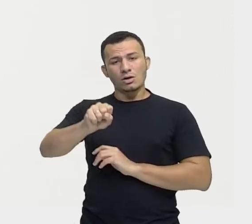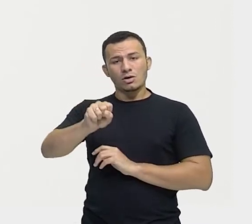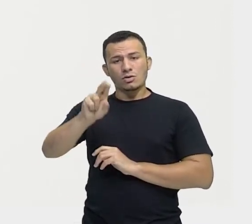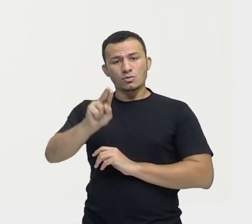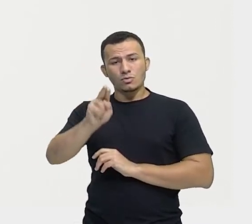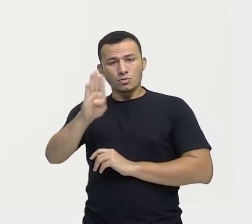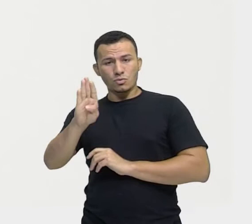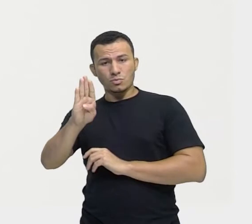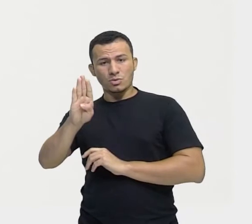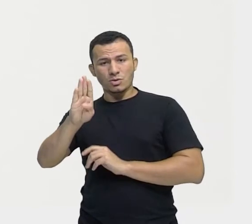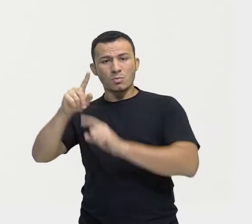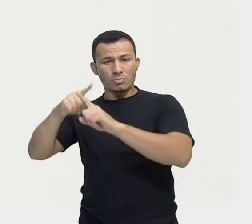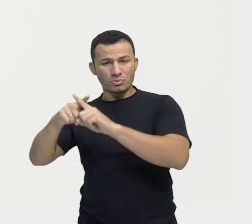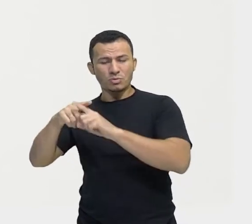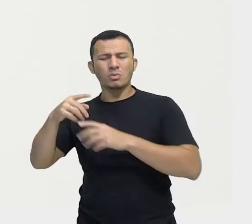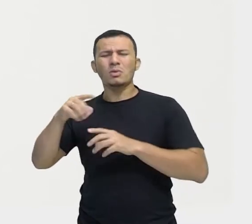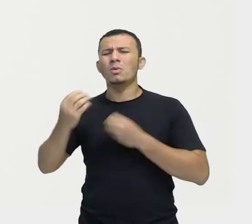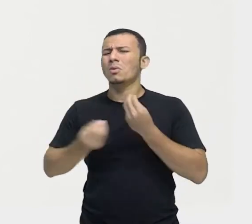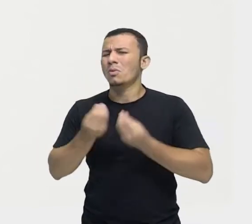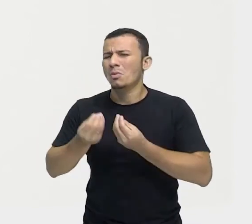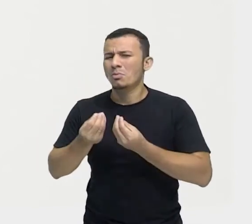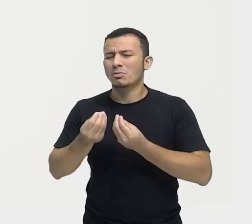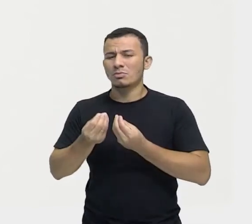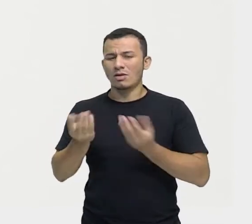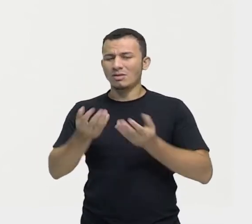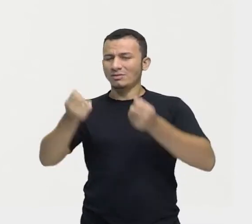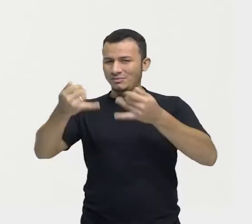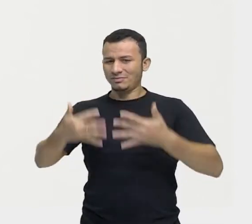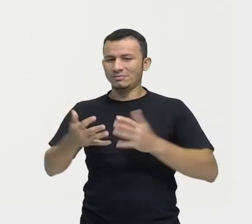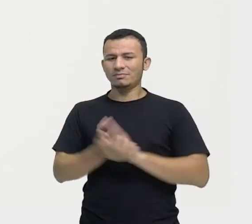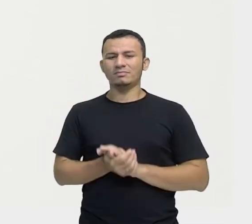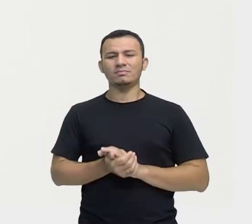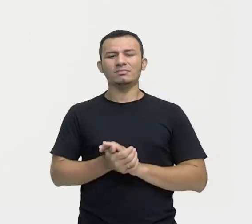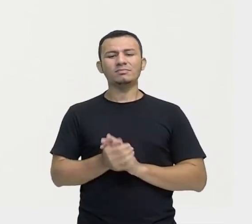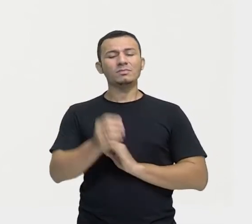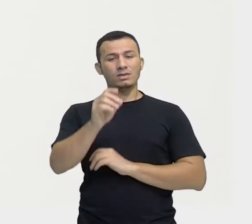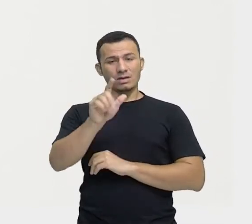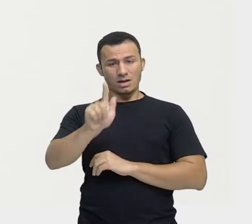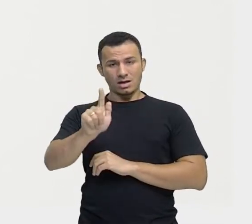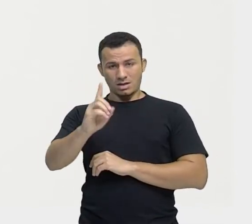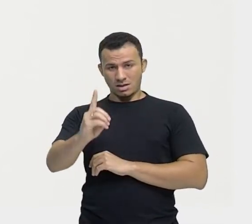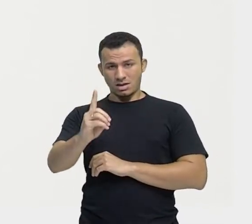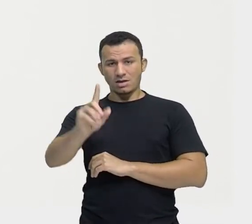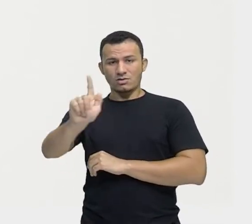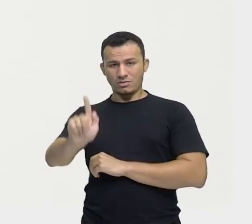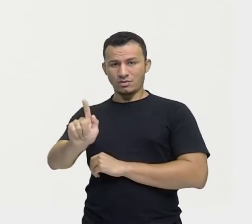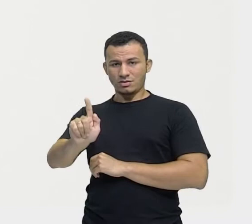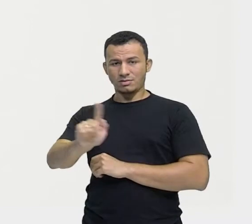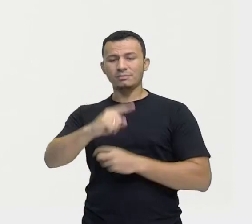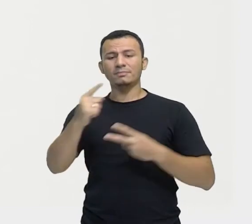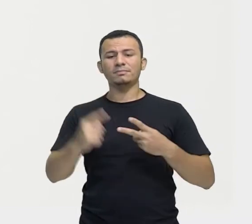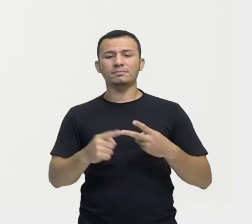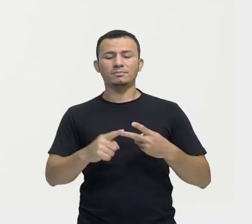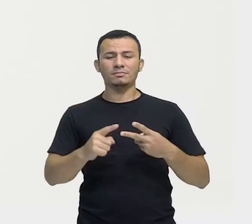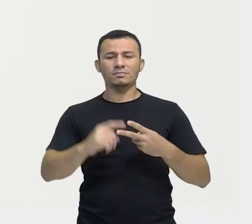submúltiplos. Quem são os submúltiplos? Vamos lá. Decigrama, representado por